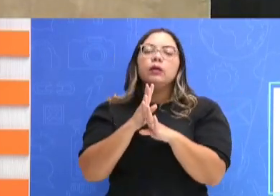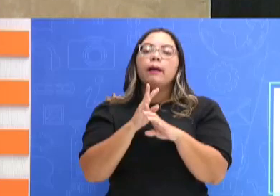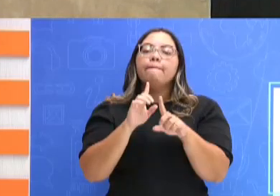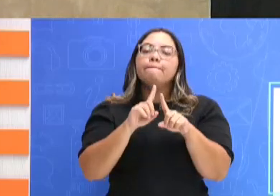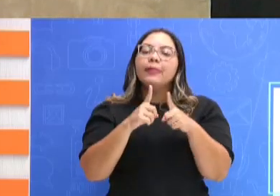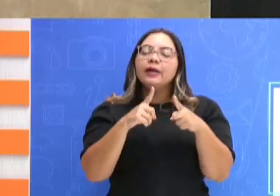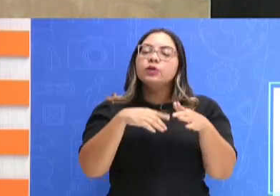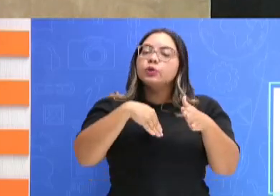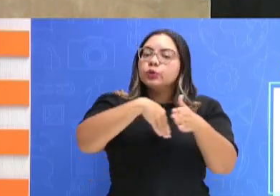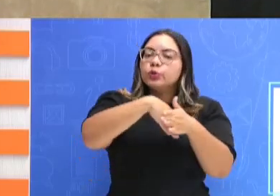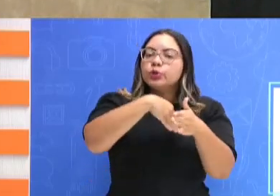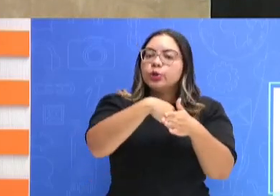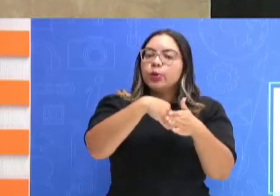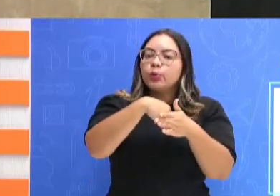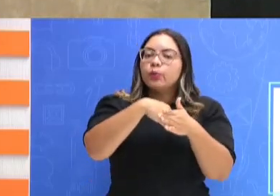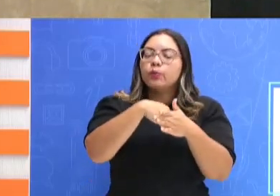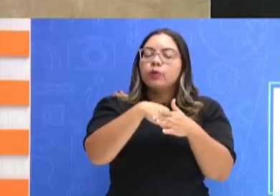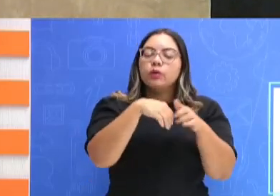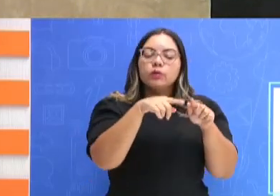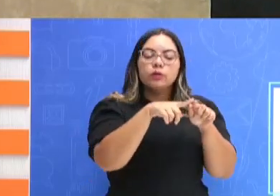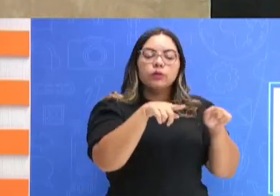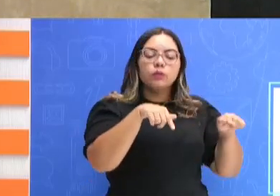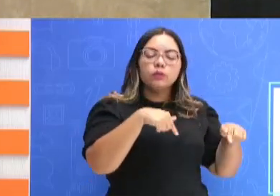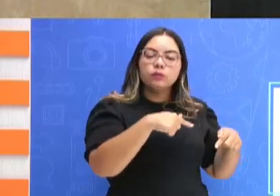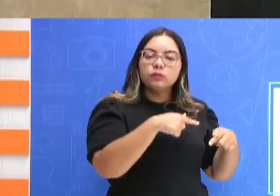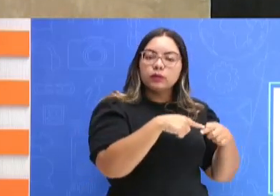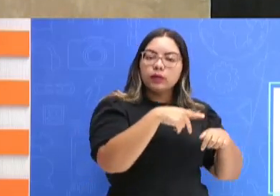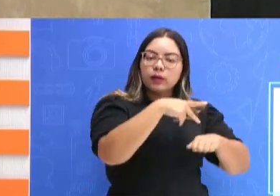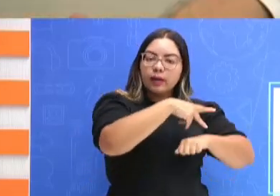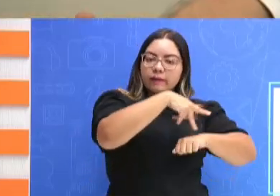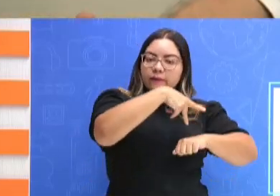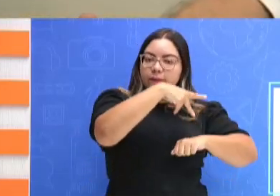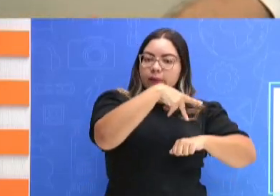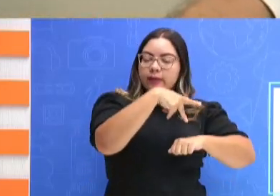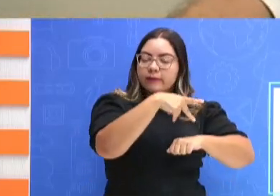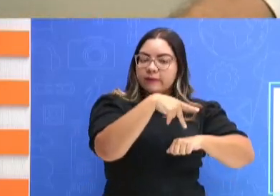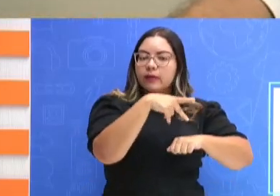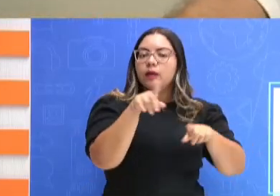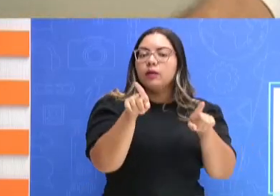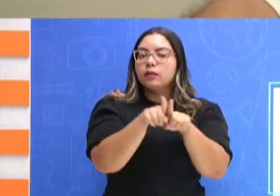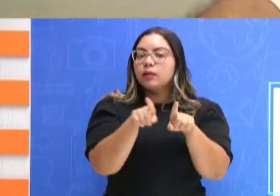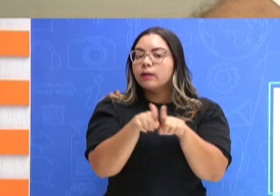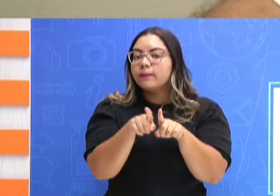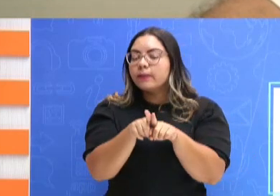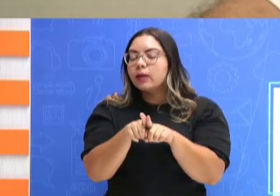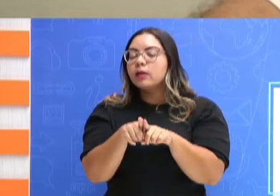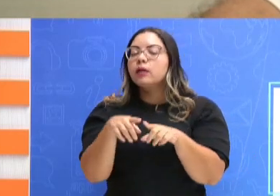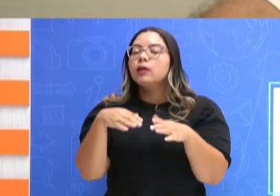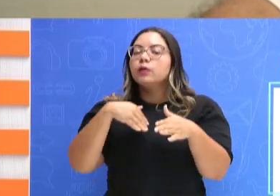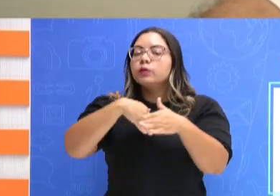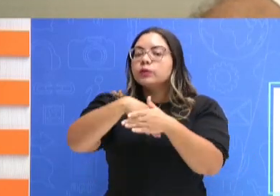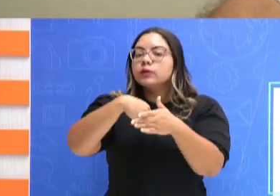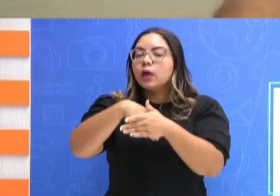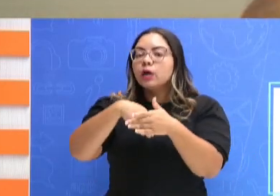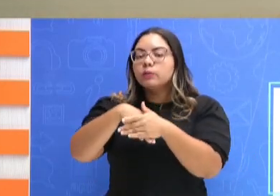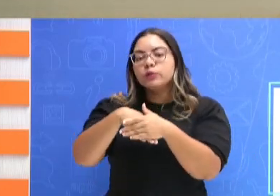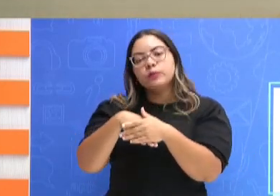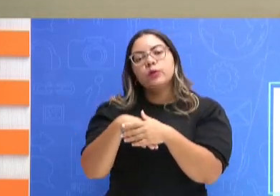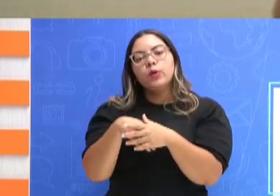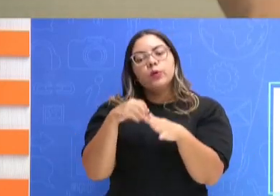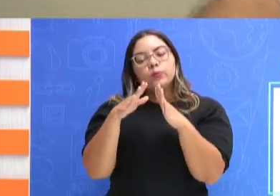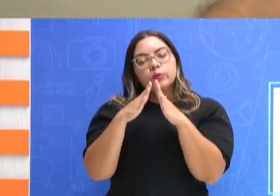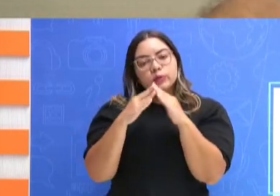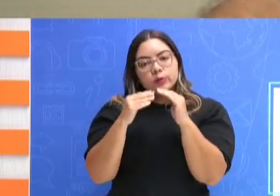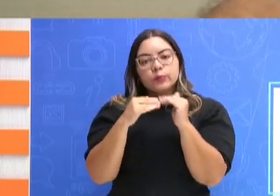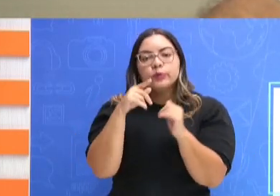os prática, jogos, a prática tanto do nas praças poliesportivas, que é o nosso ginásio de esporte, e também nos campos de futebol. Então, o